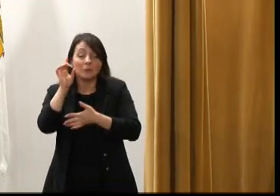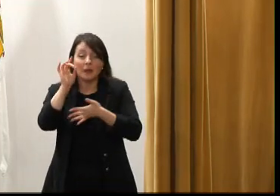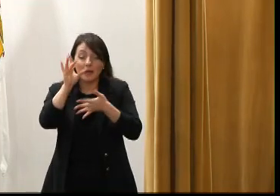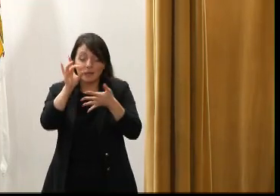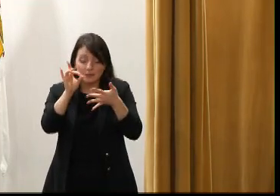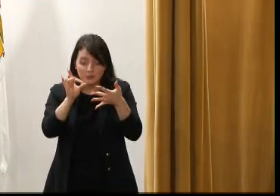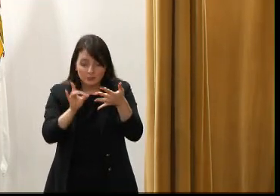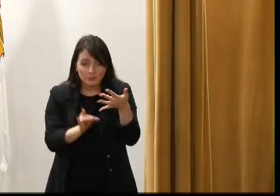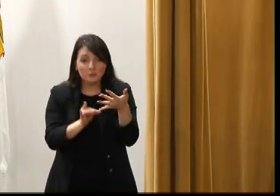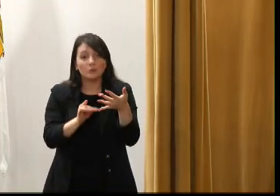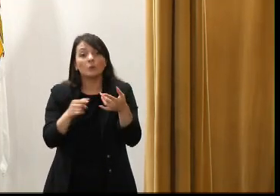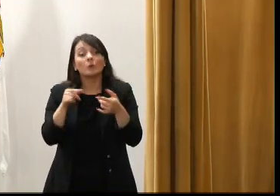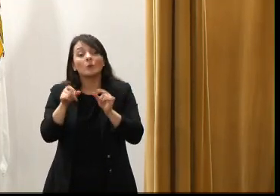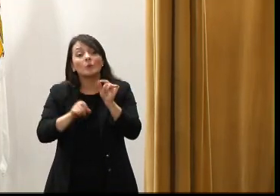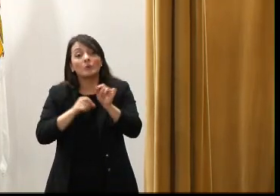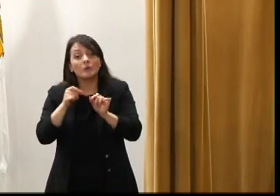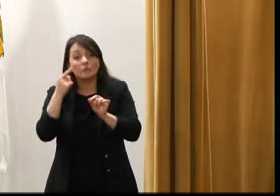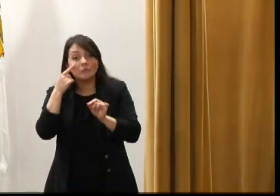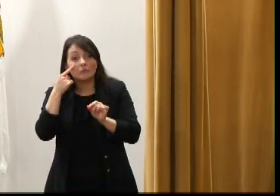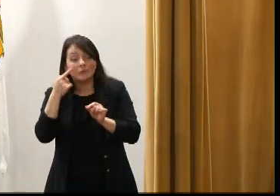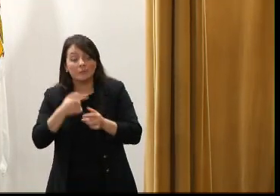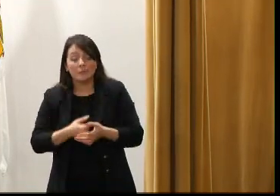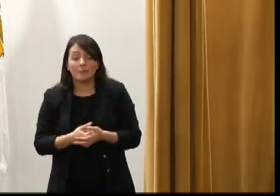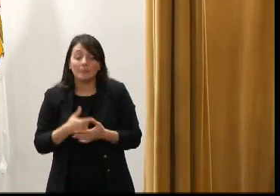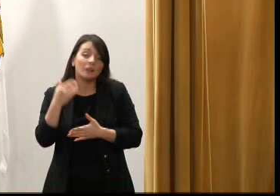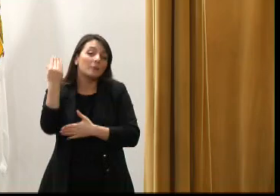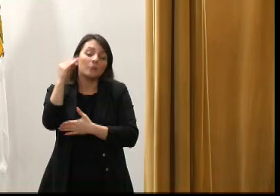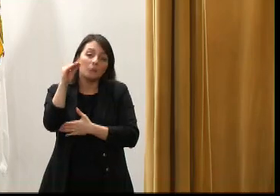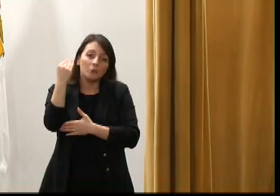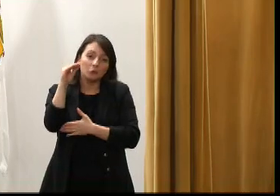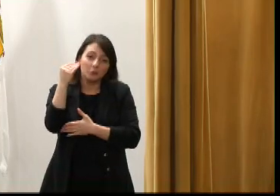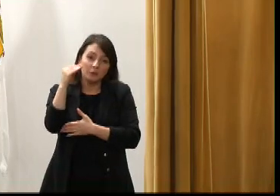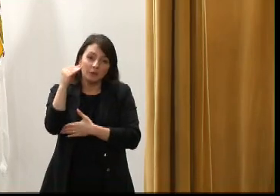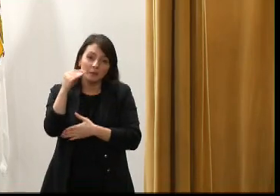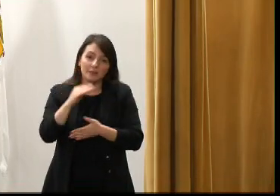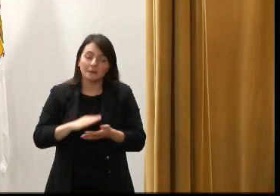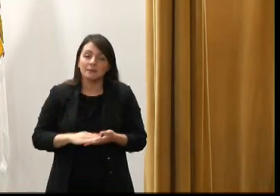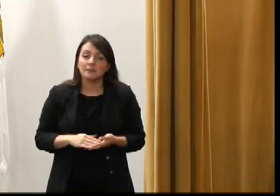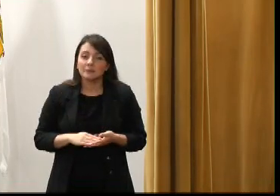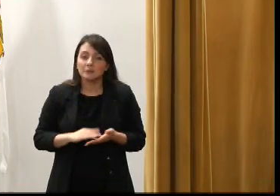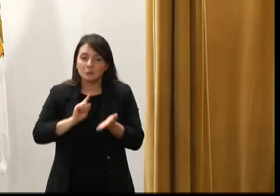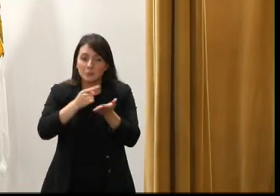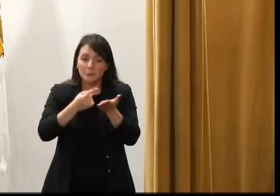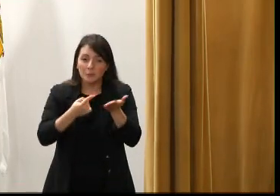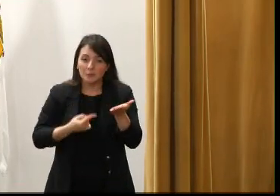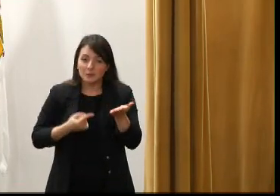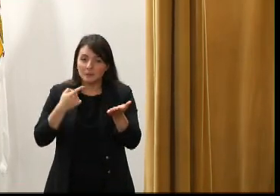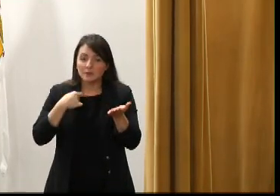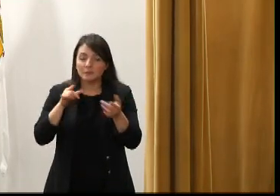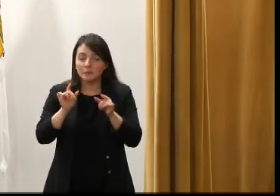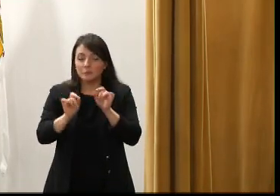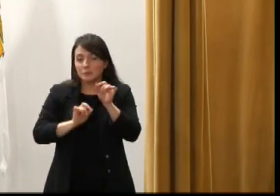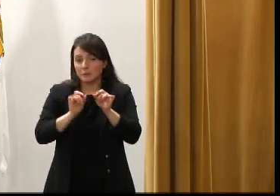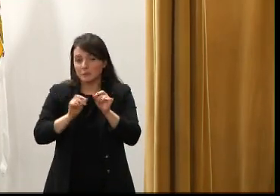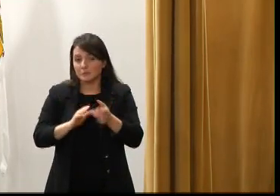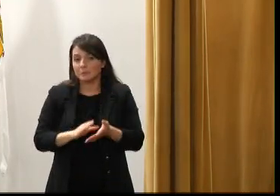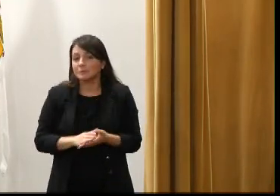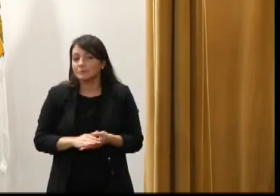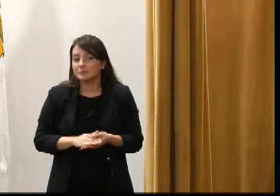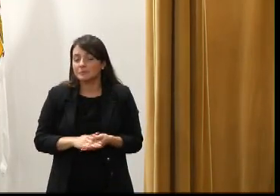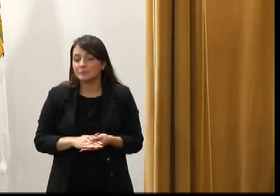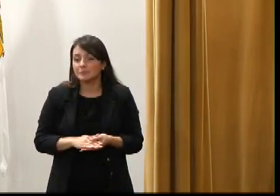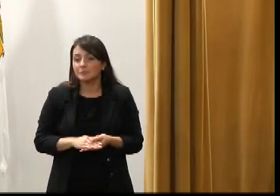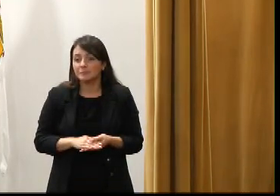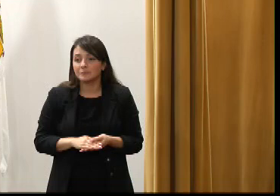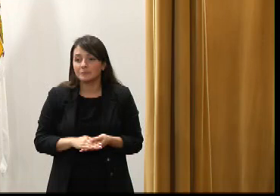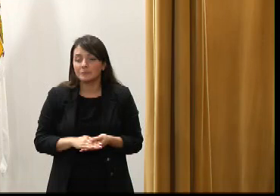né, vamos nos localizar aqui, né, Porto Alegre, no nosso polígono aqui do sudeste da América do Sul. Né?